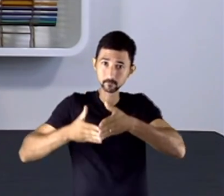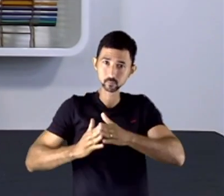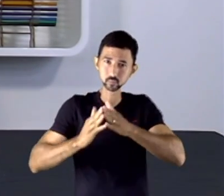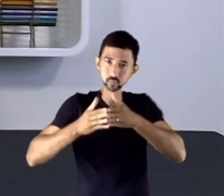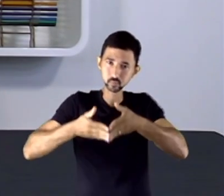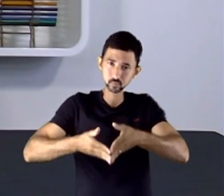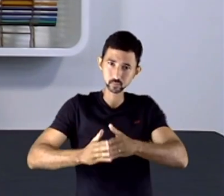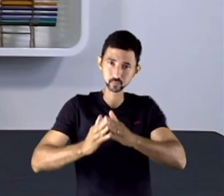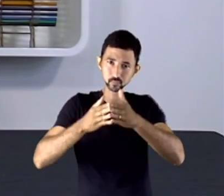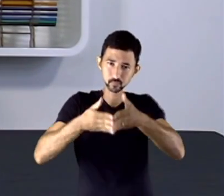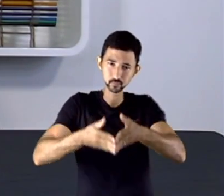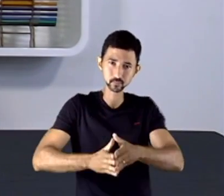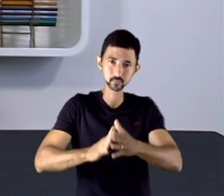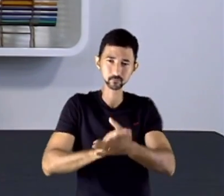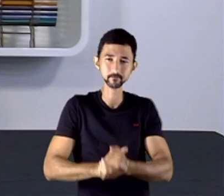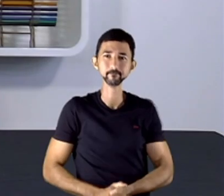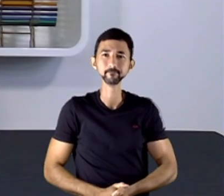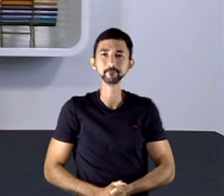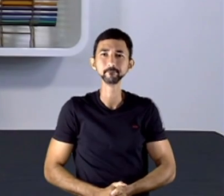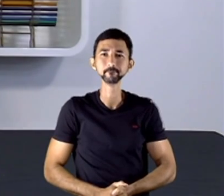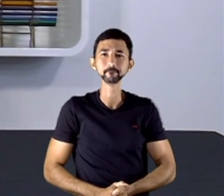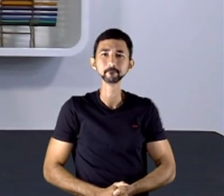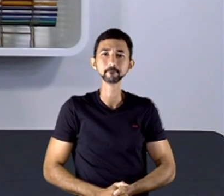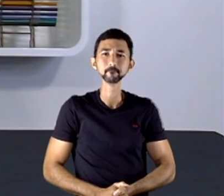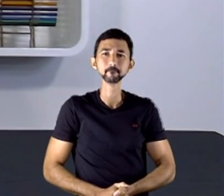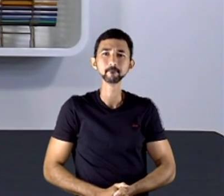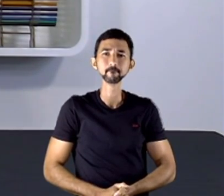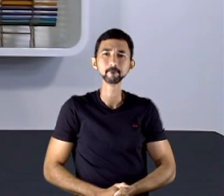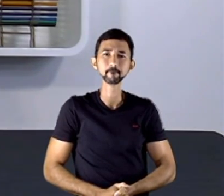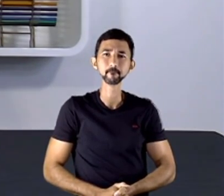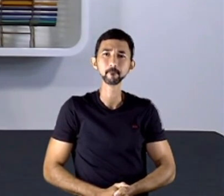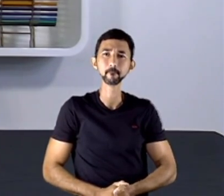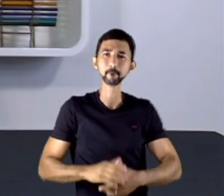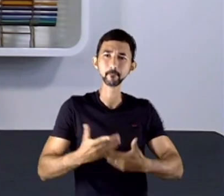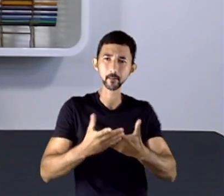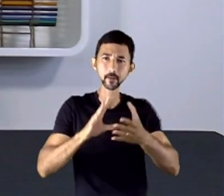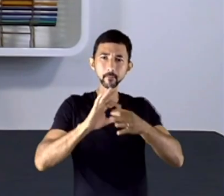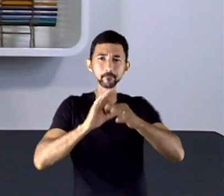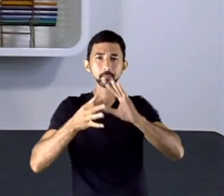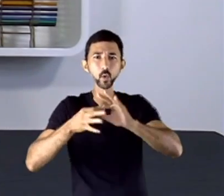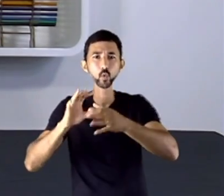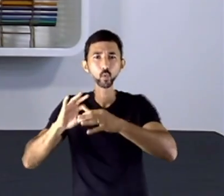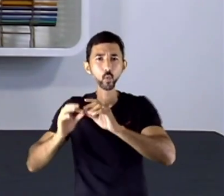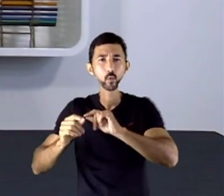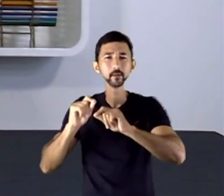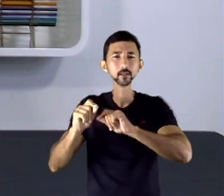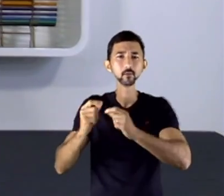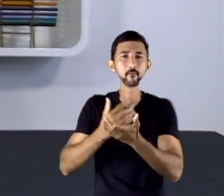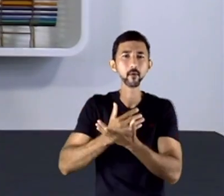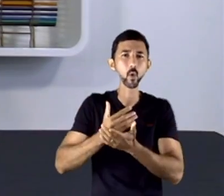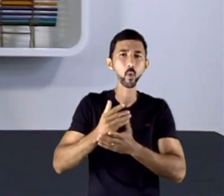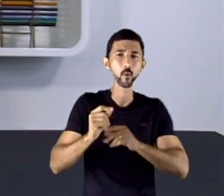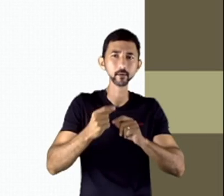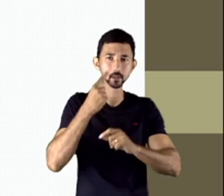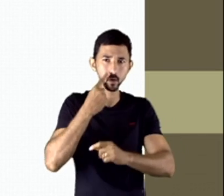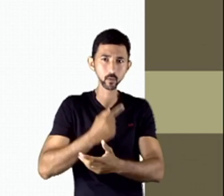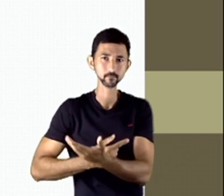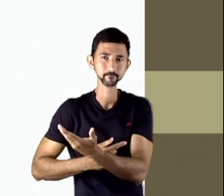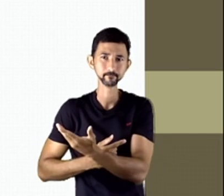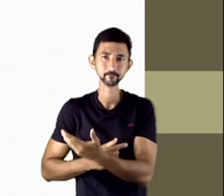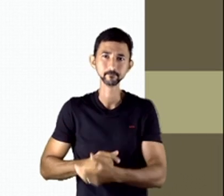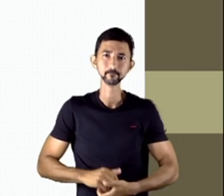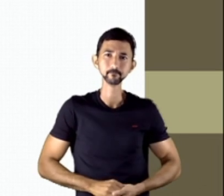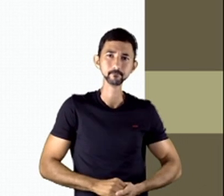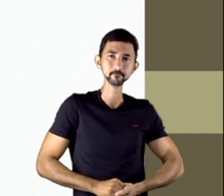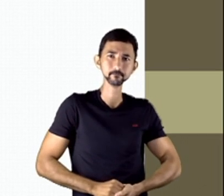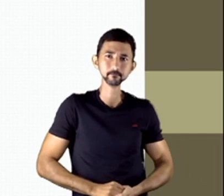transporte alternativo. E aí, foi diante desse contexto que nós vamos aqui para a tela,